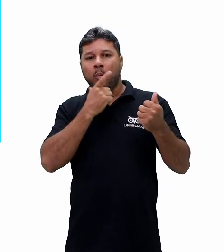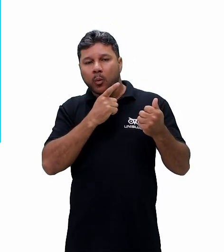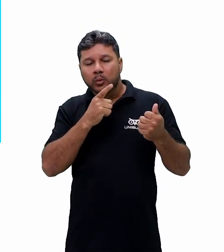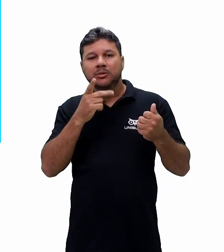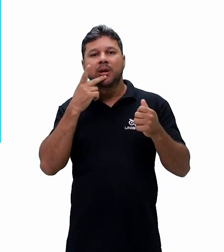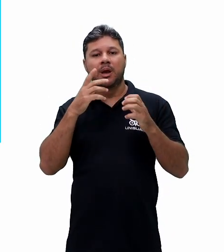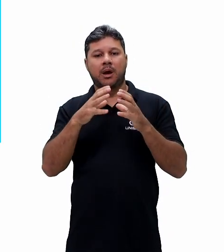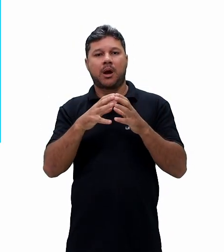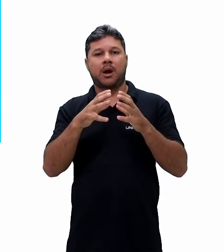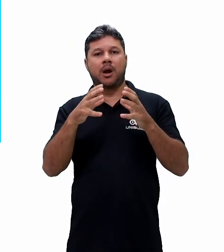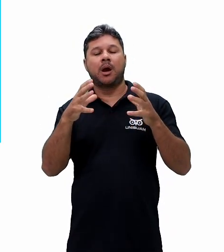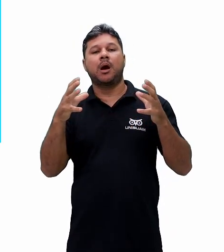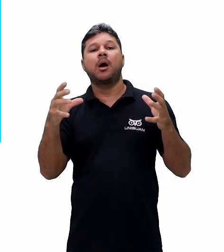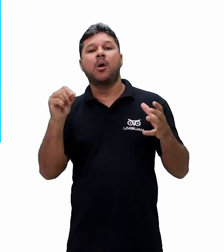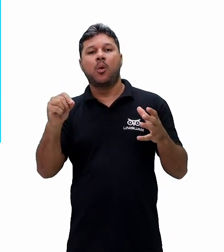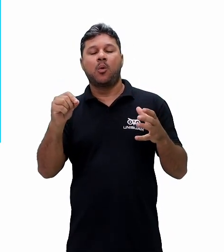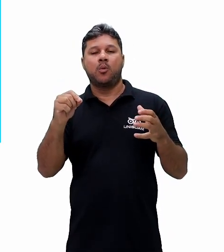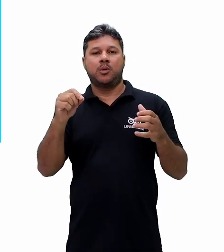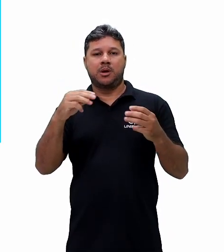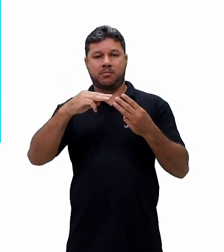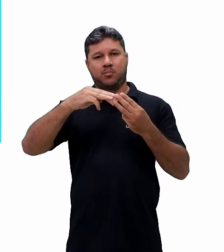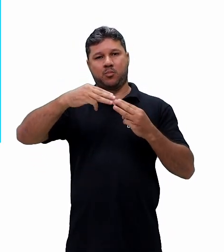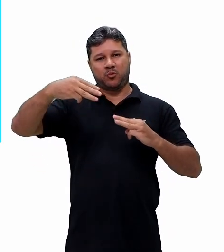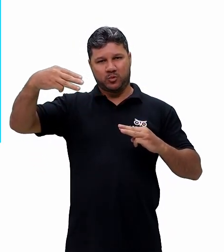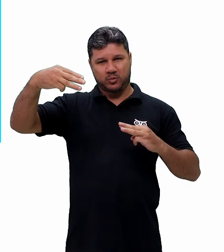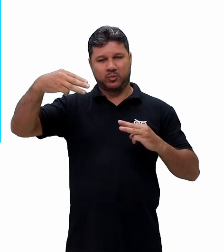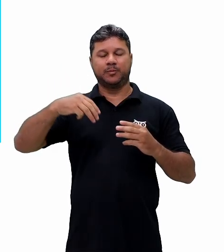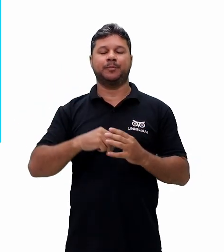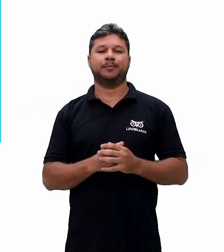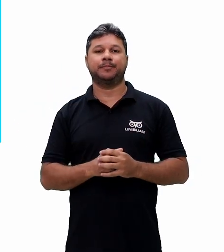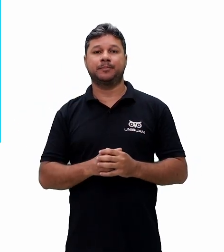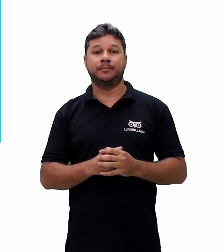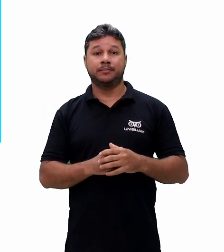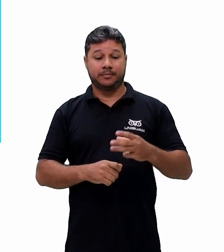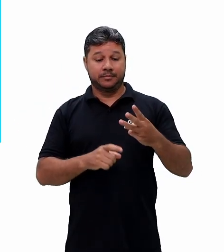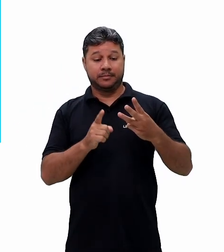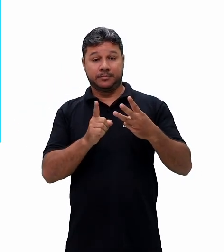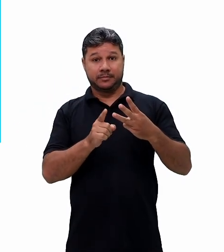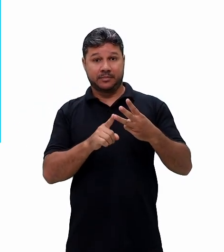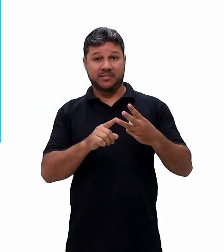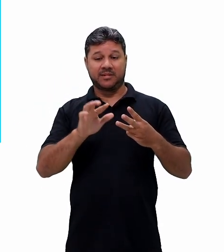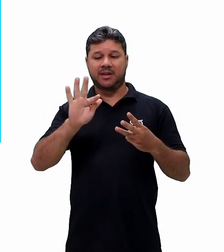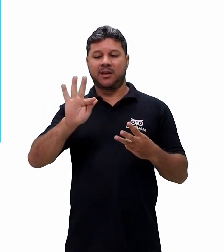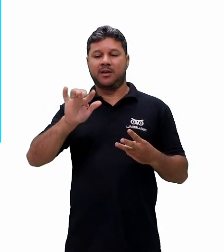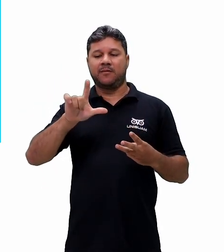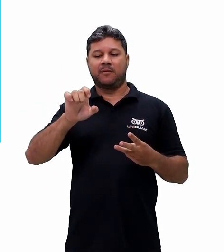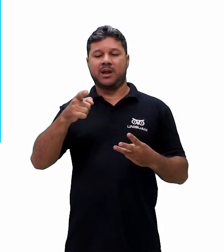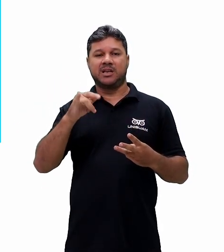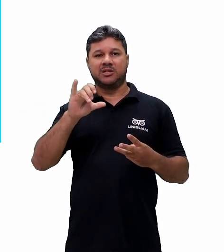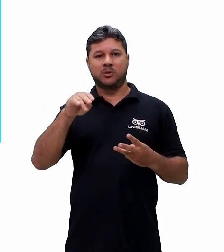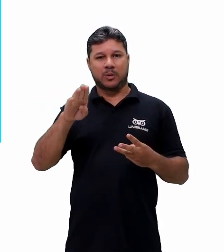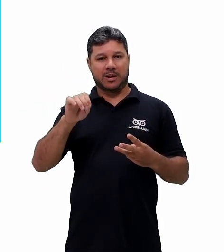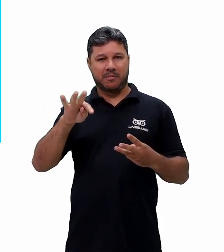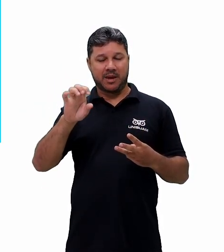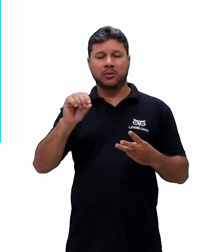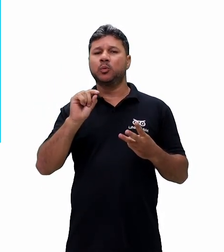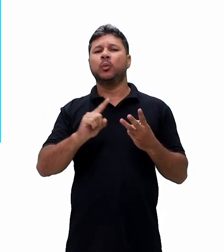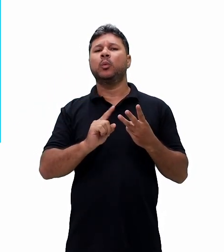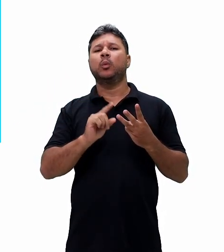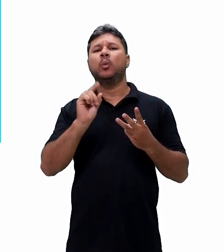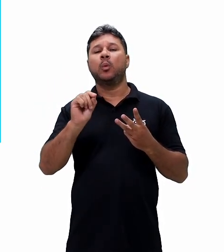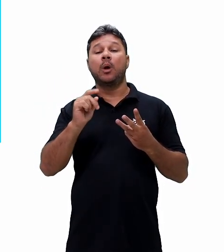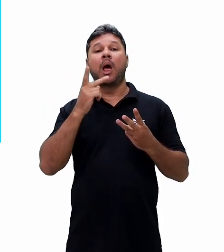permanente o comprimento do músculo. E o flexionamento nada mais